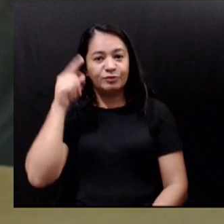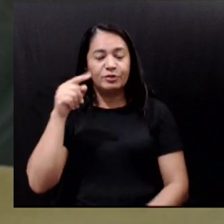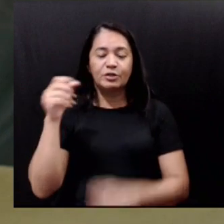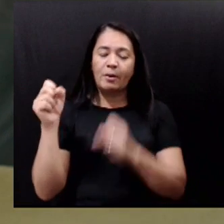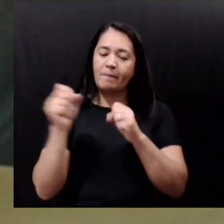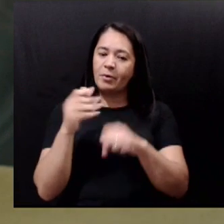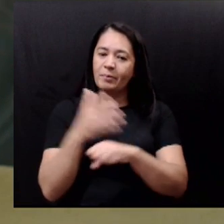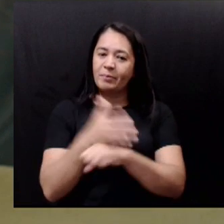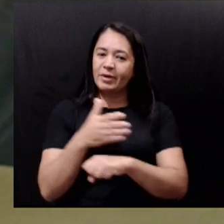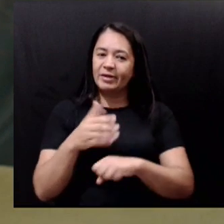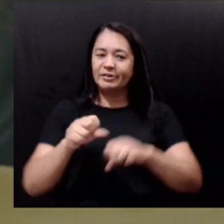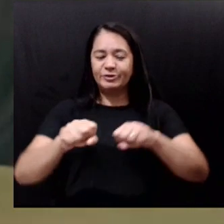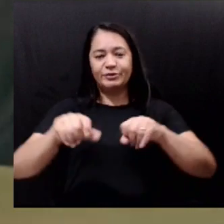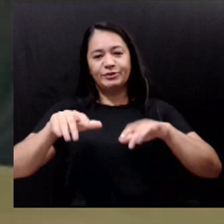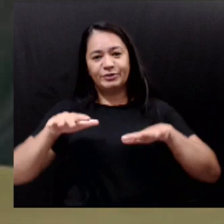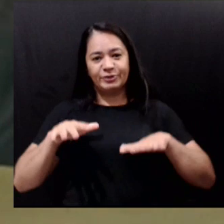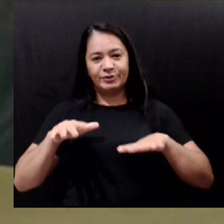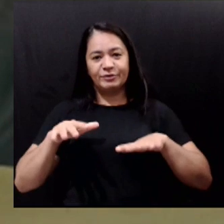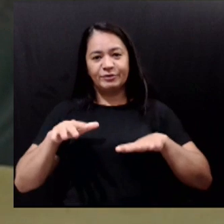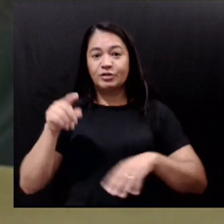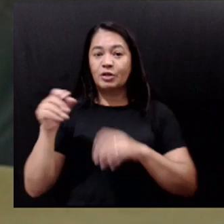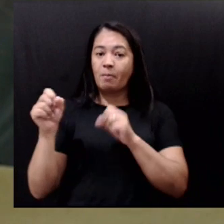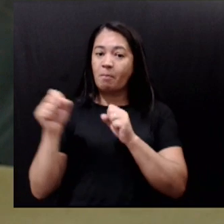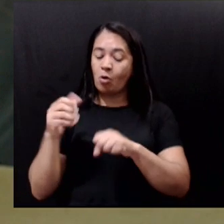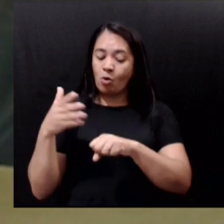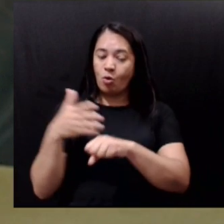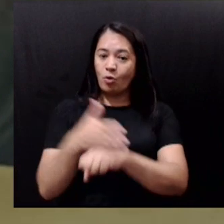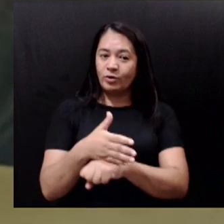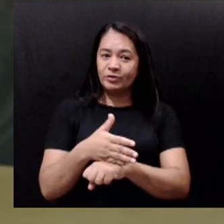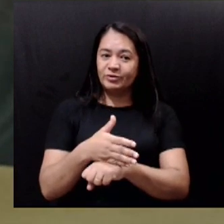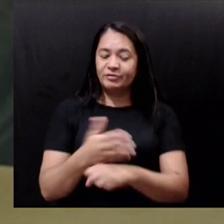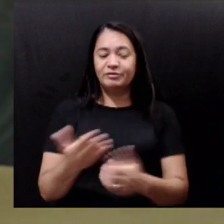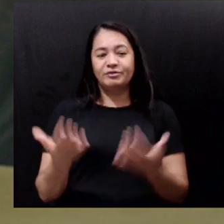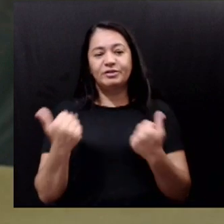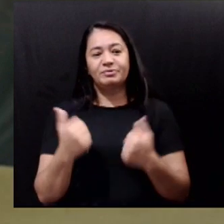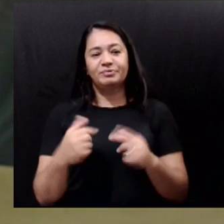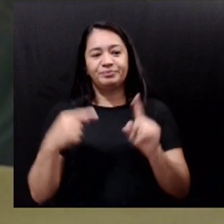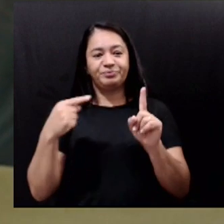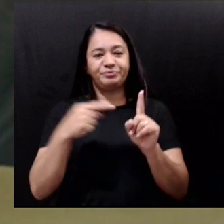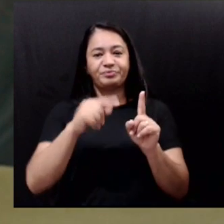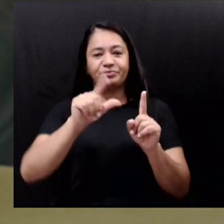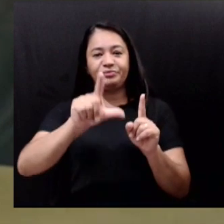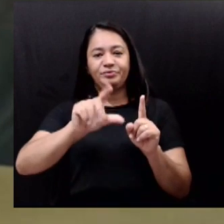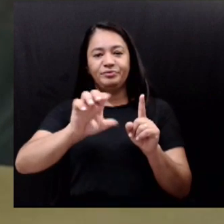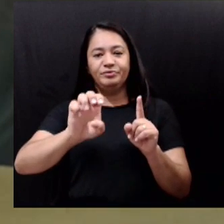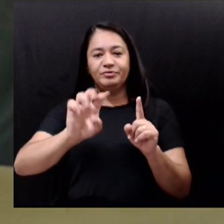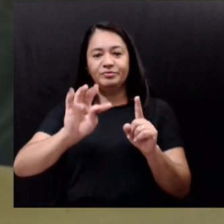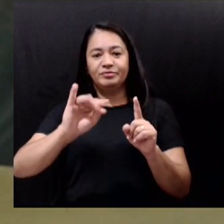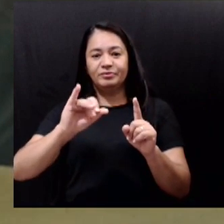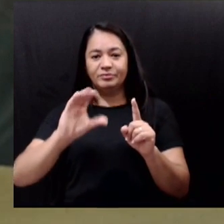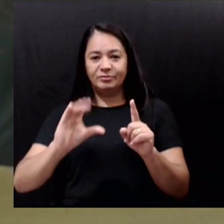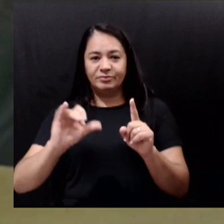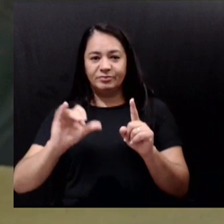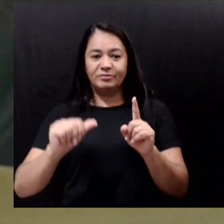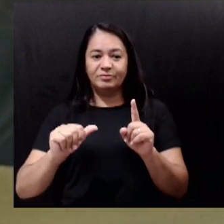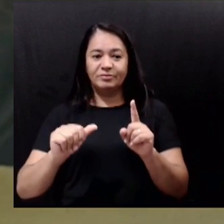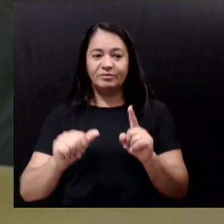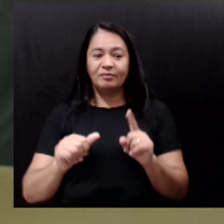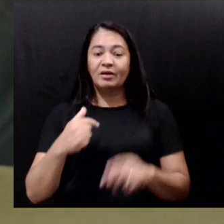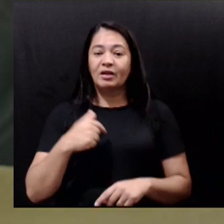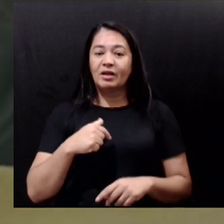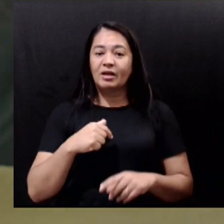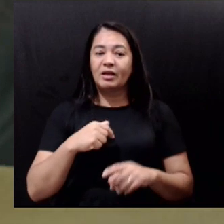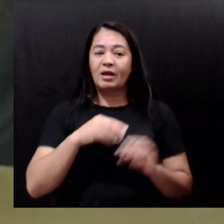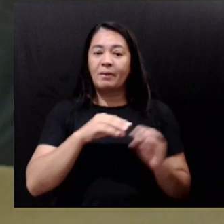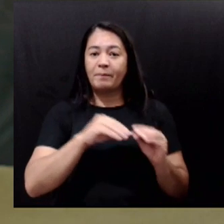Matozinho, você pode chegar lá, a casa é sua. Vamos lá. Letícia do Jardim Santana. Me mudei há 3 meses e